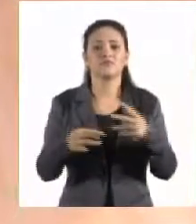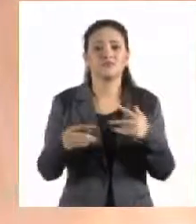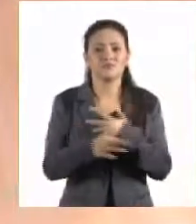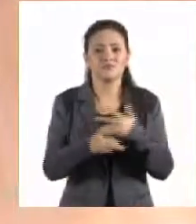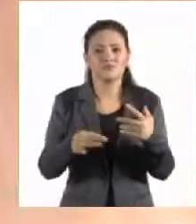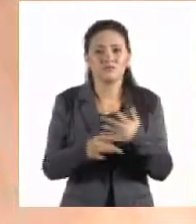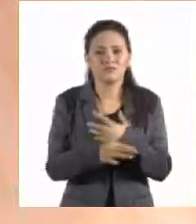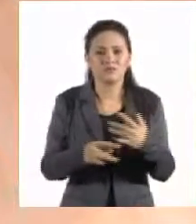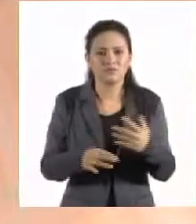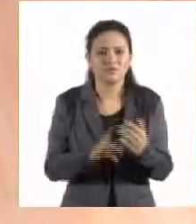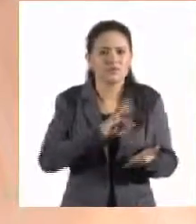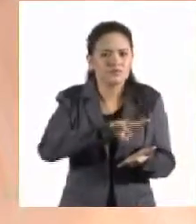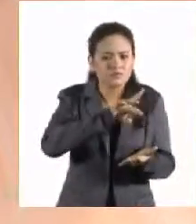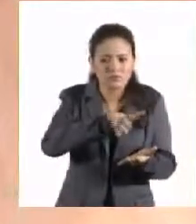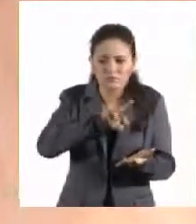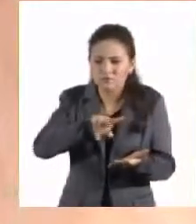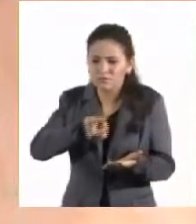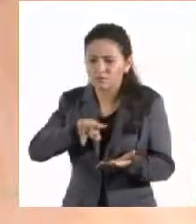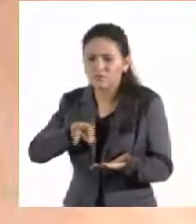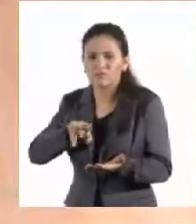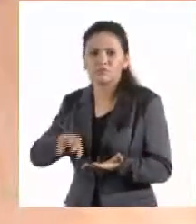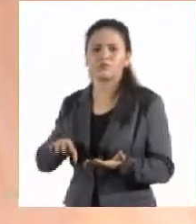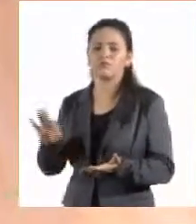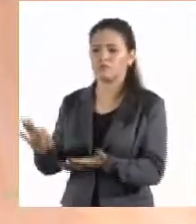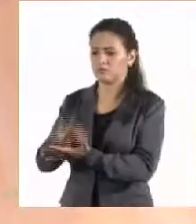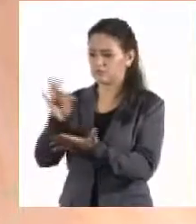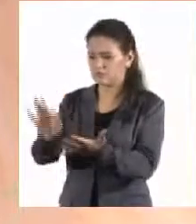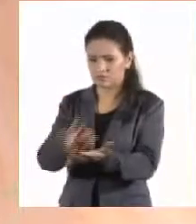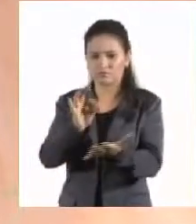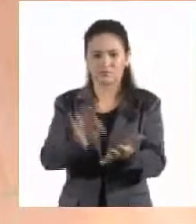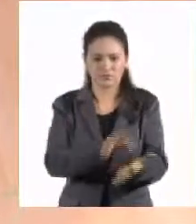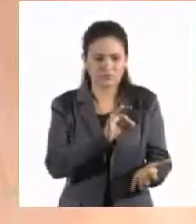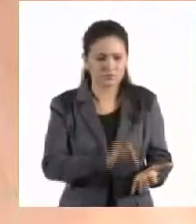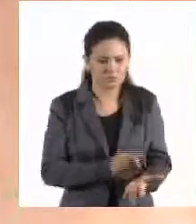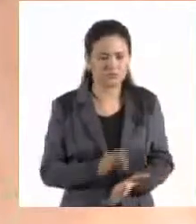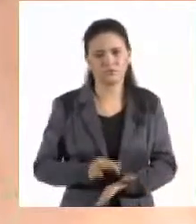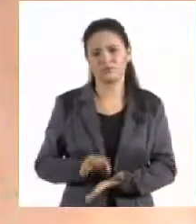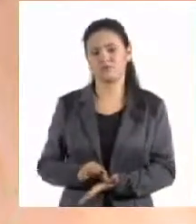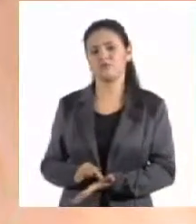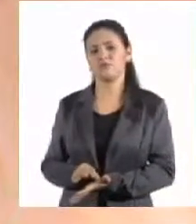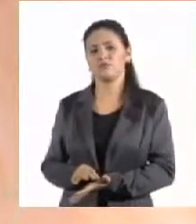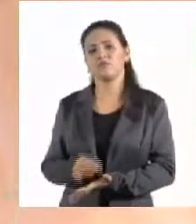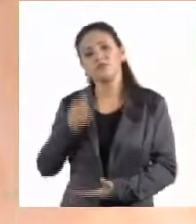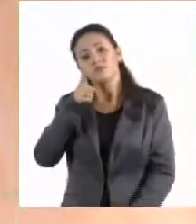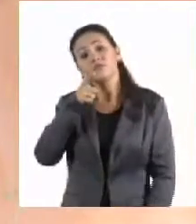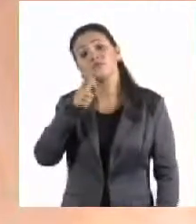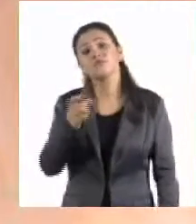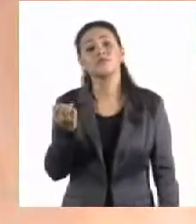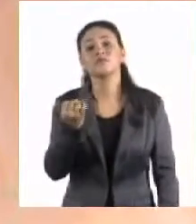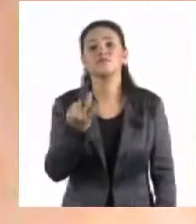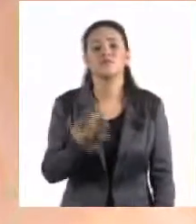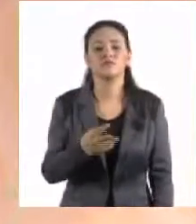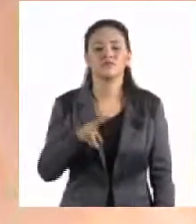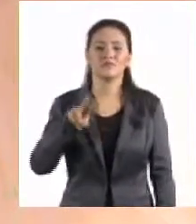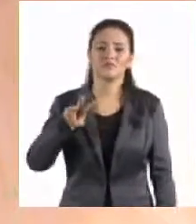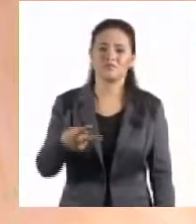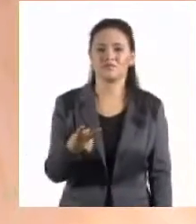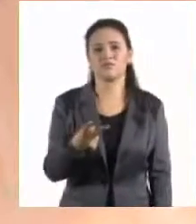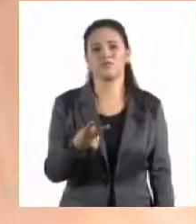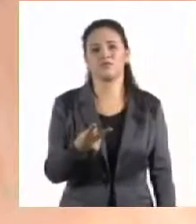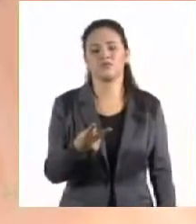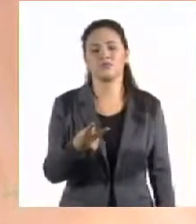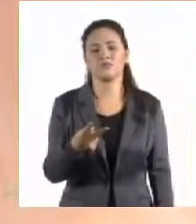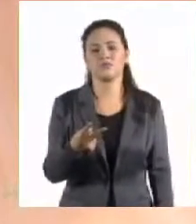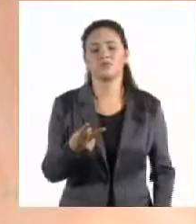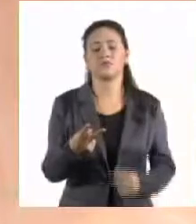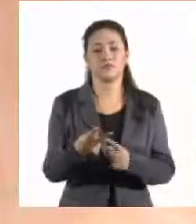do estado teve inscrição. E dos 2 mil contemplados, que o projeto previa, 130